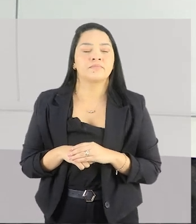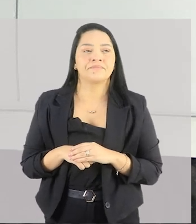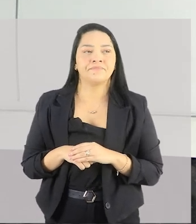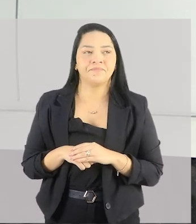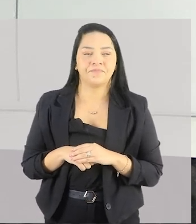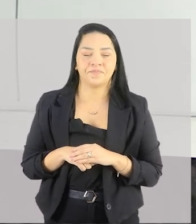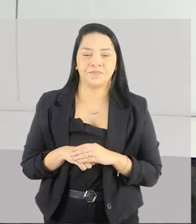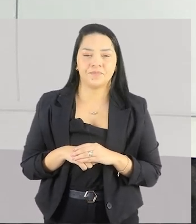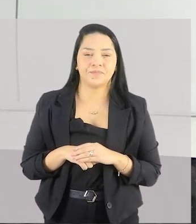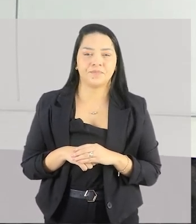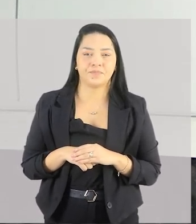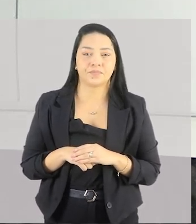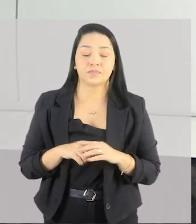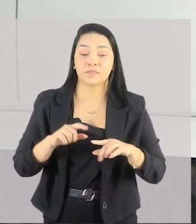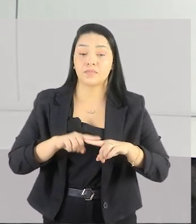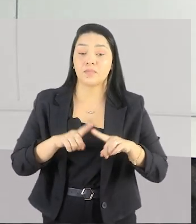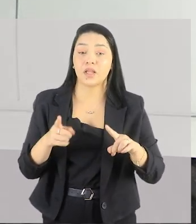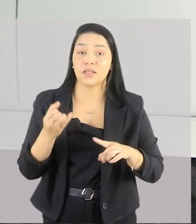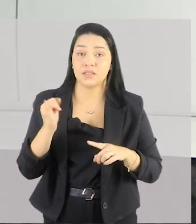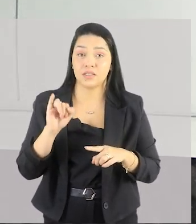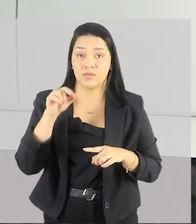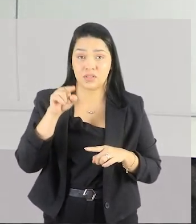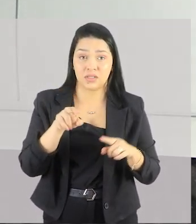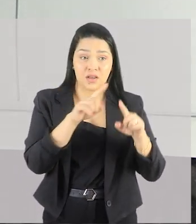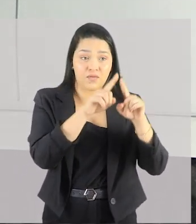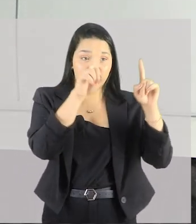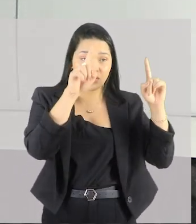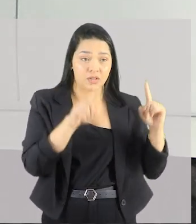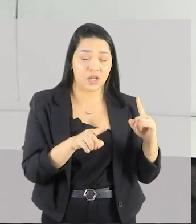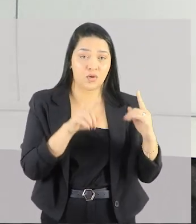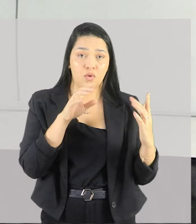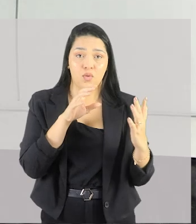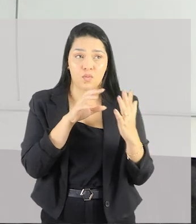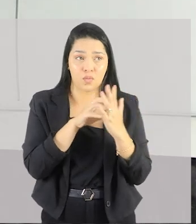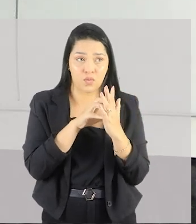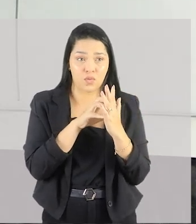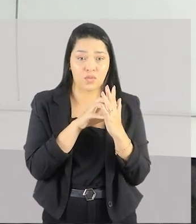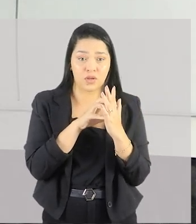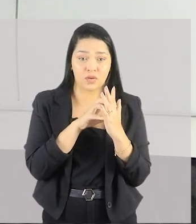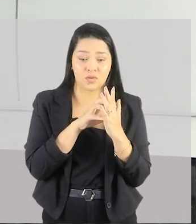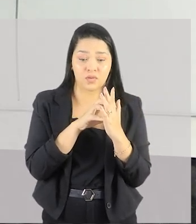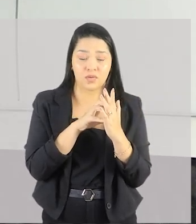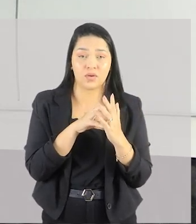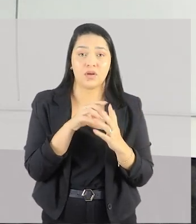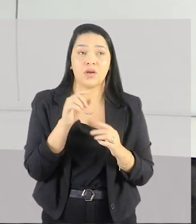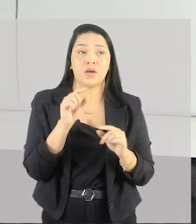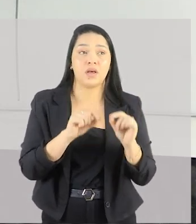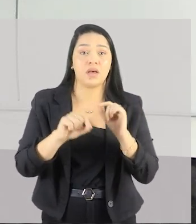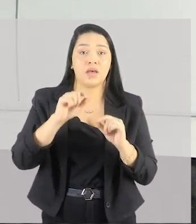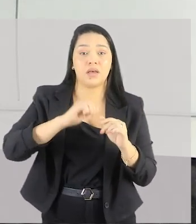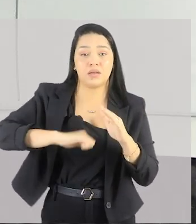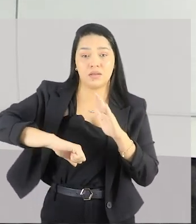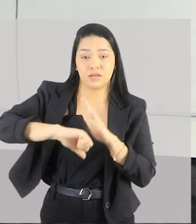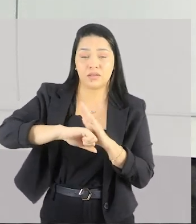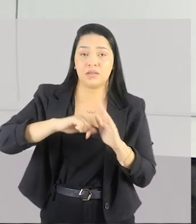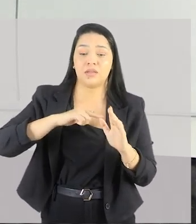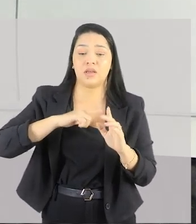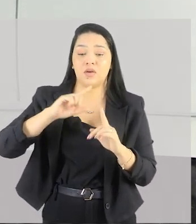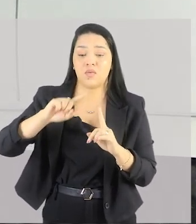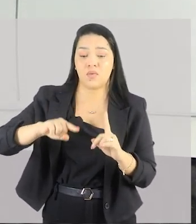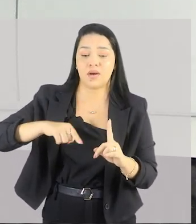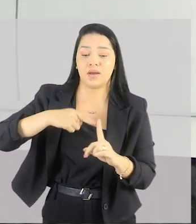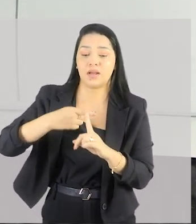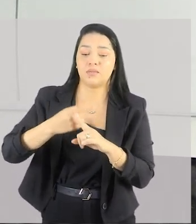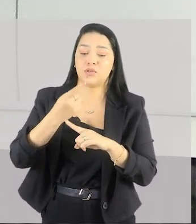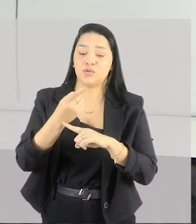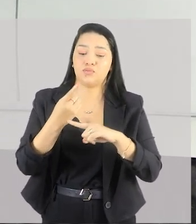48 meses. Mas se você for funcionário público, essas penas terão um acréscimo